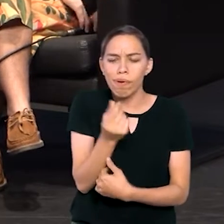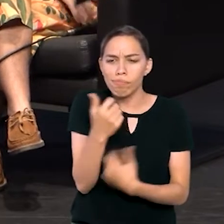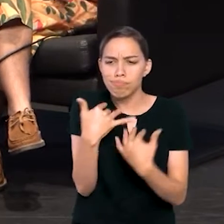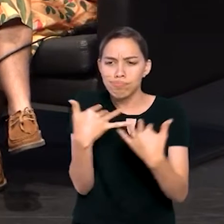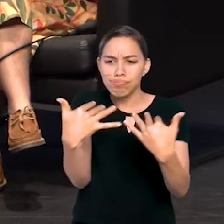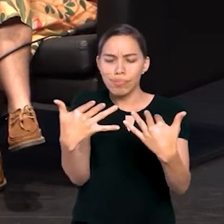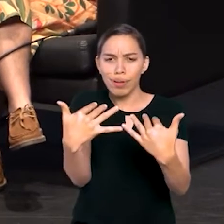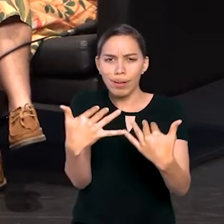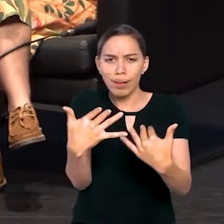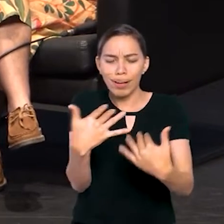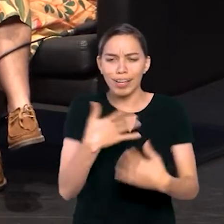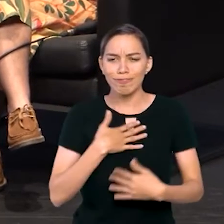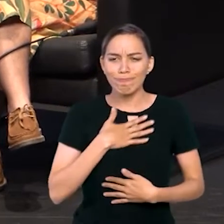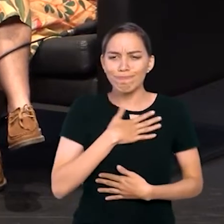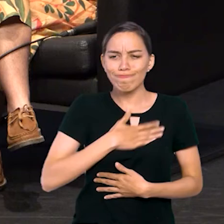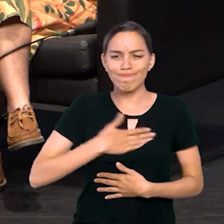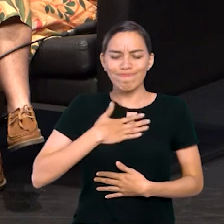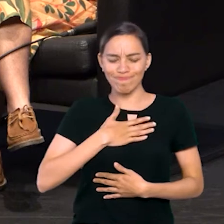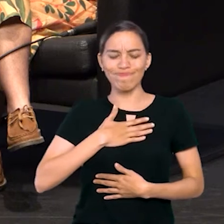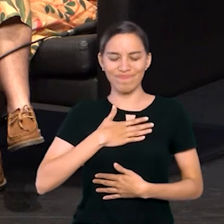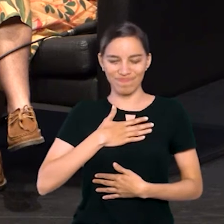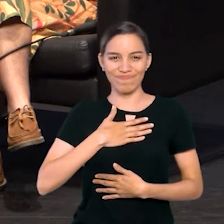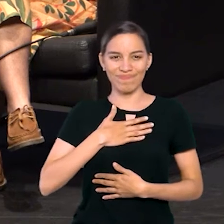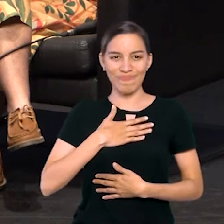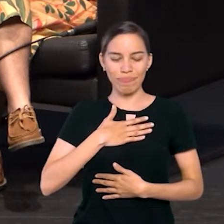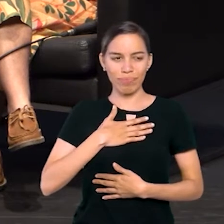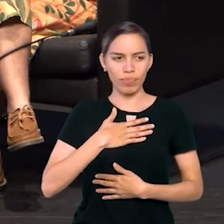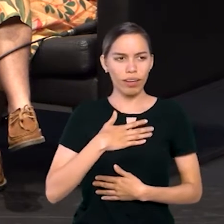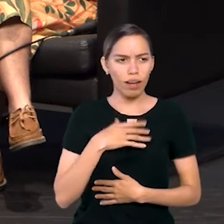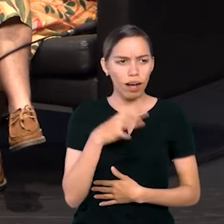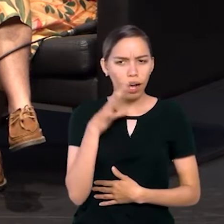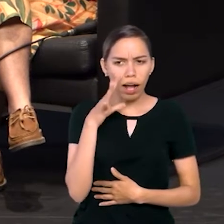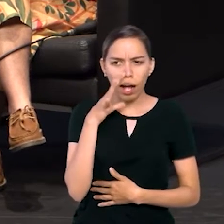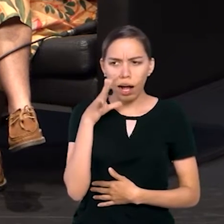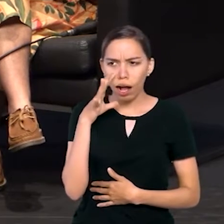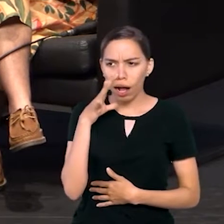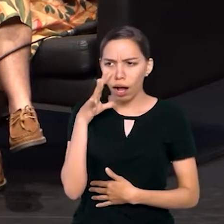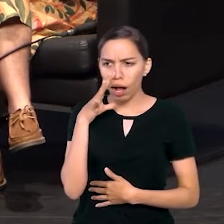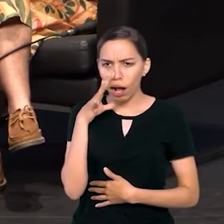um privilégio muito grande, vocês sabem disso. Eu fico admirado